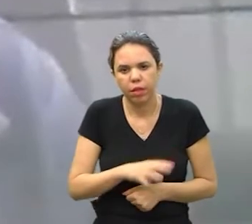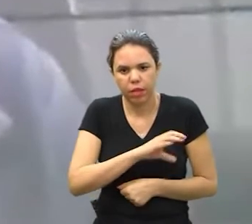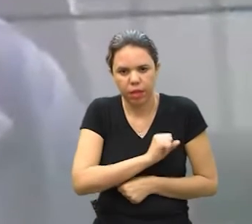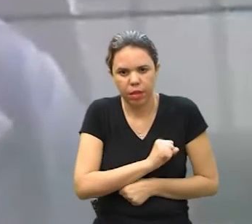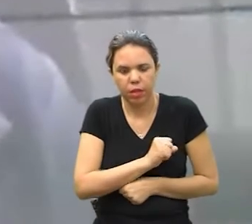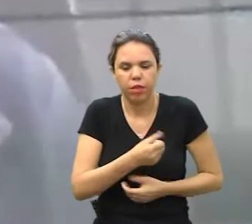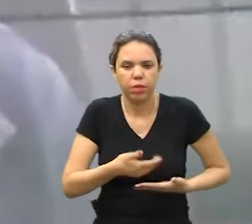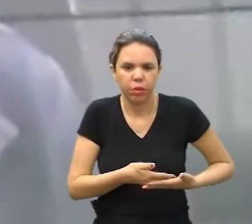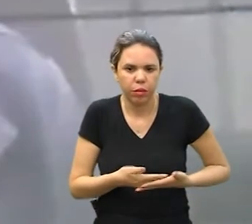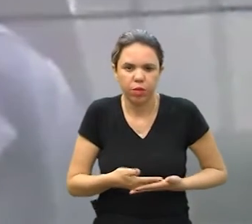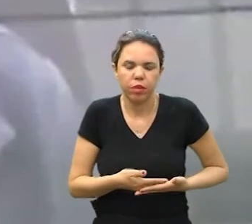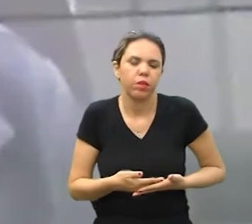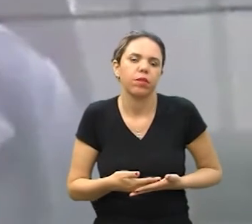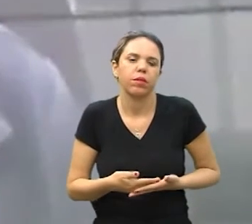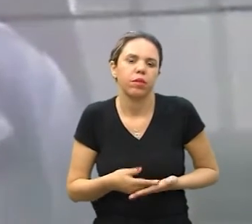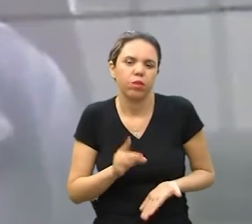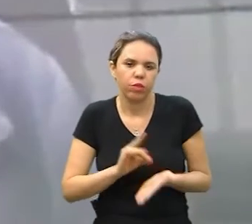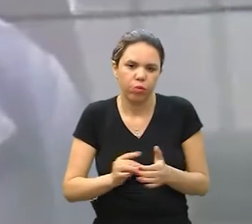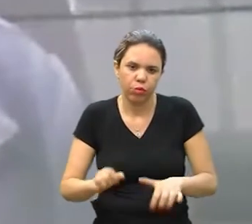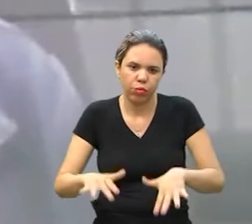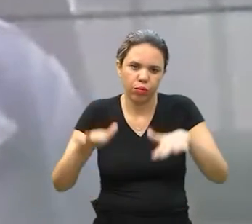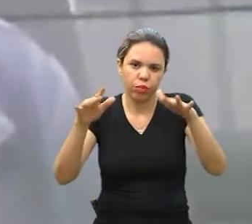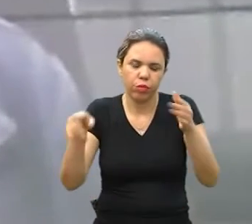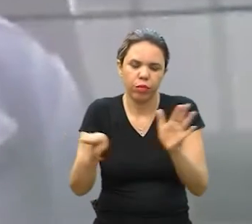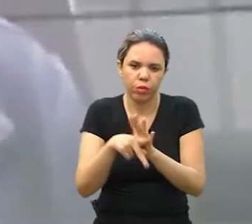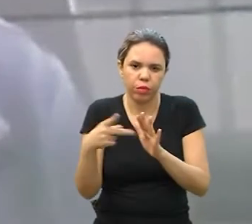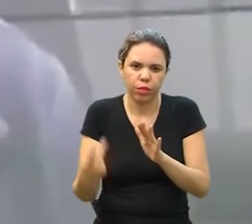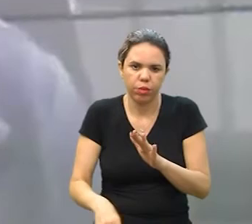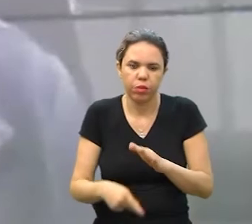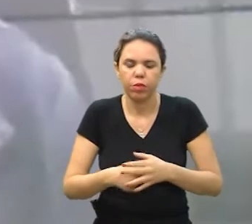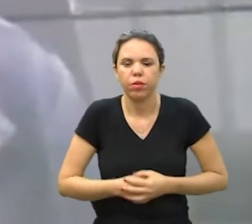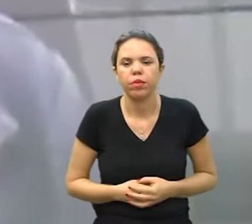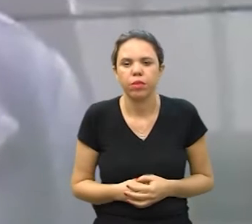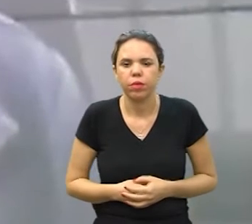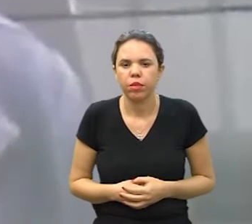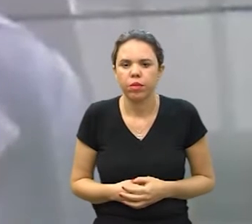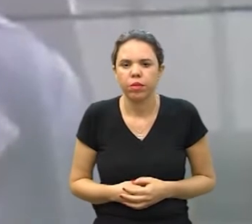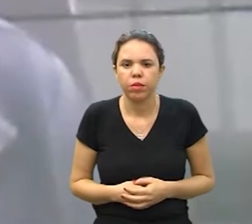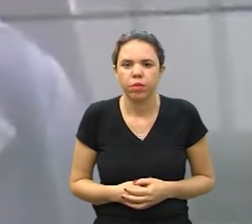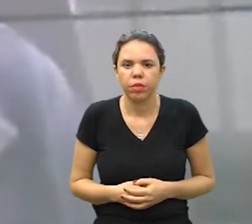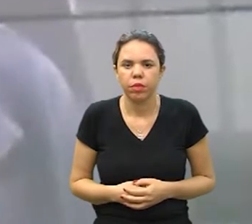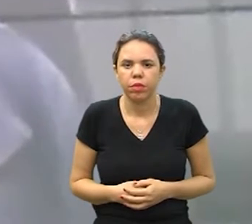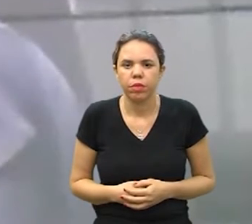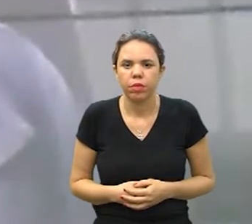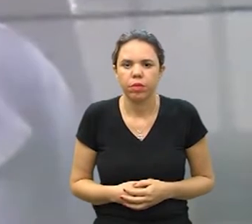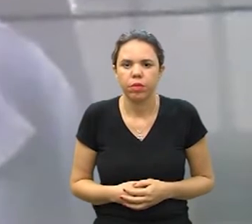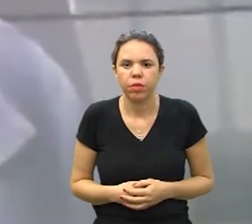E o leite materno também tem um fator de crescimento específico, né?